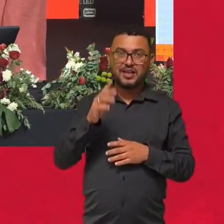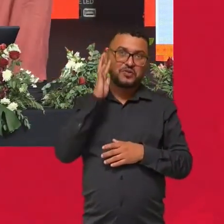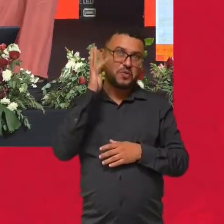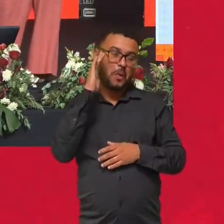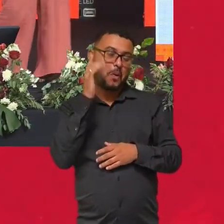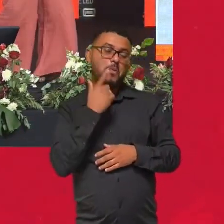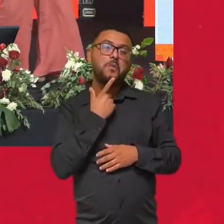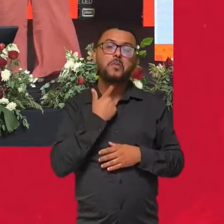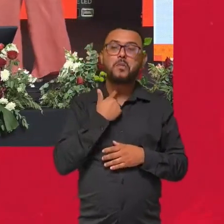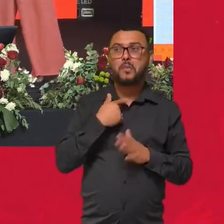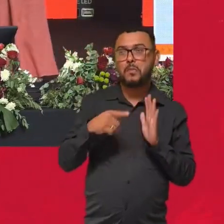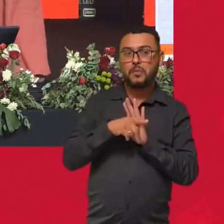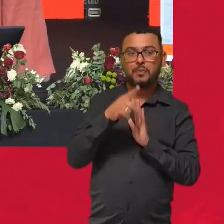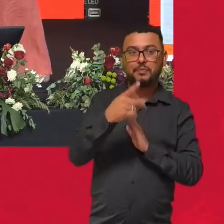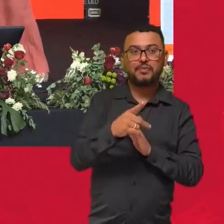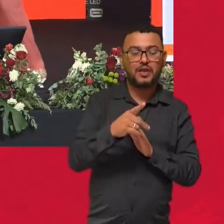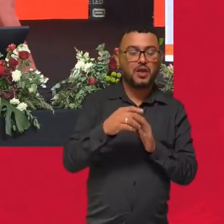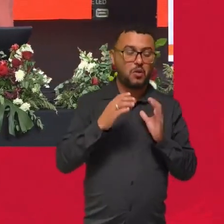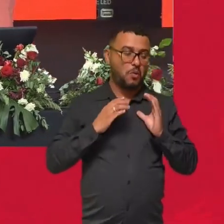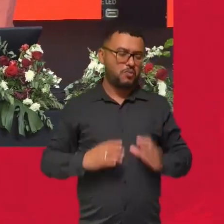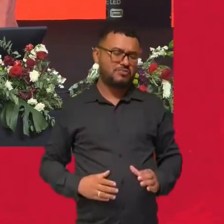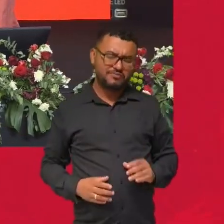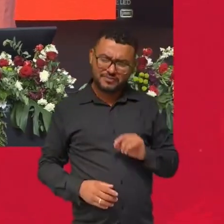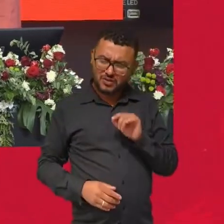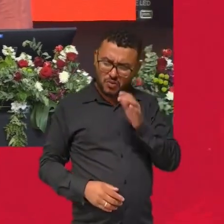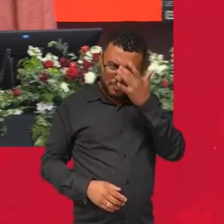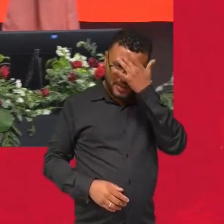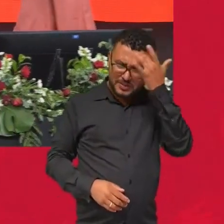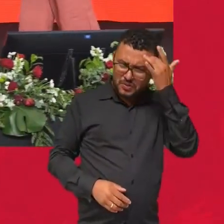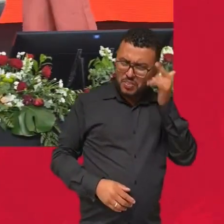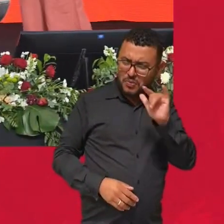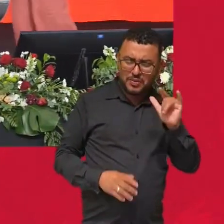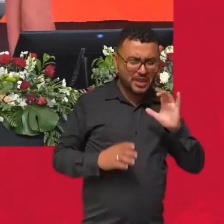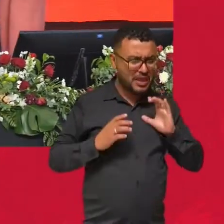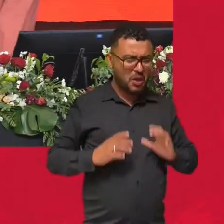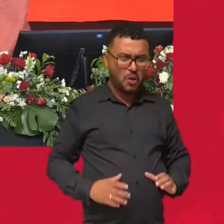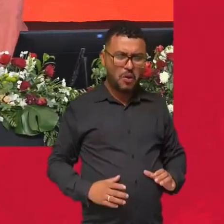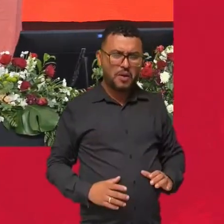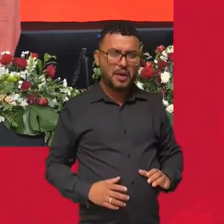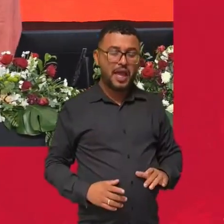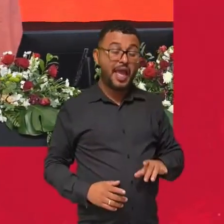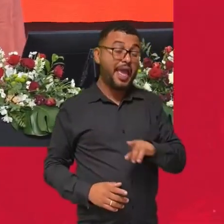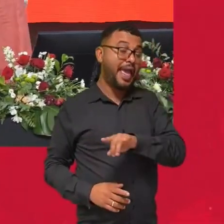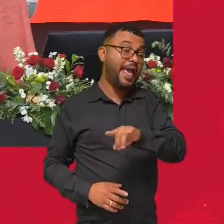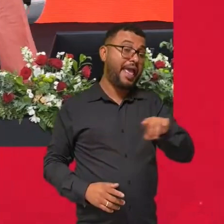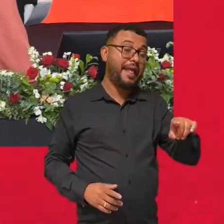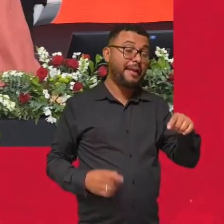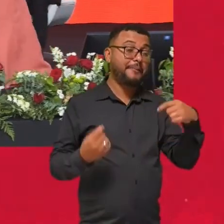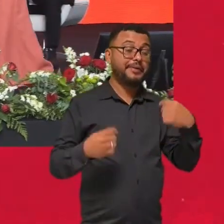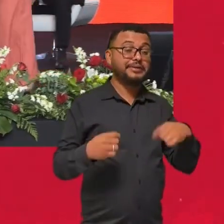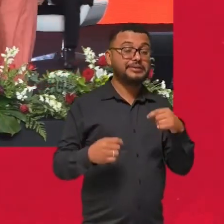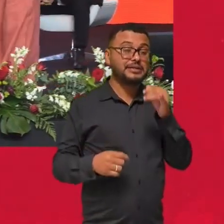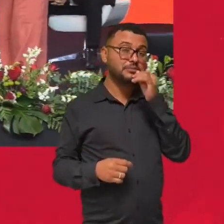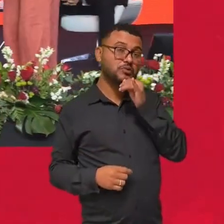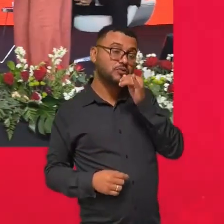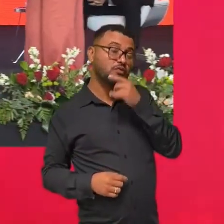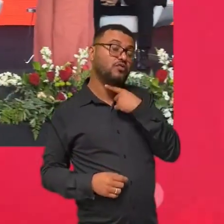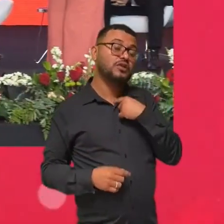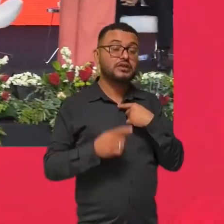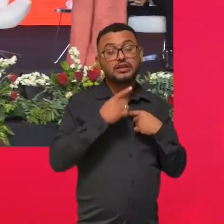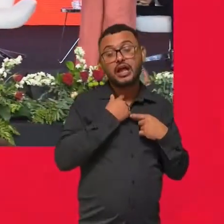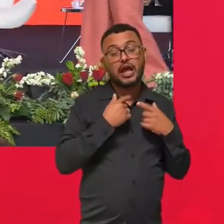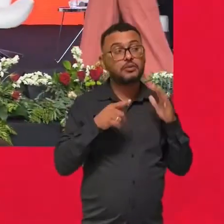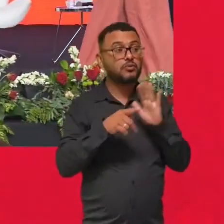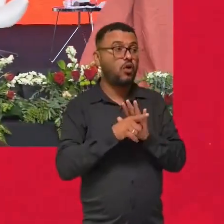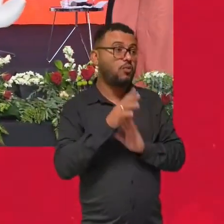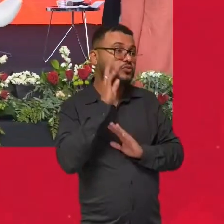como Olga. As pessoas não têm caráter? Não, elas têm necessidades, preferências, sonhos, vontades. Se eu não